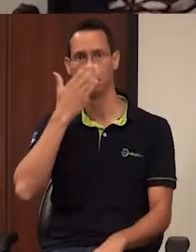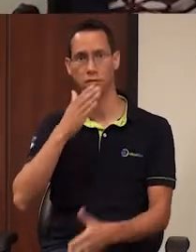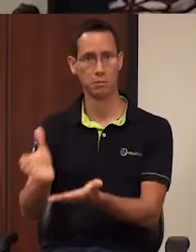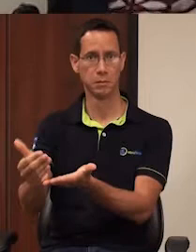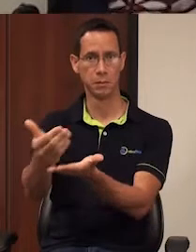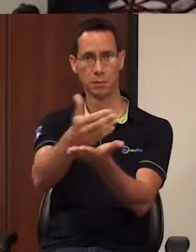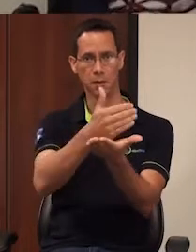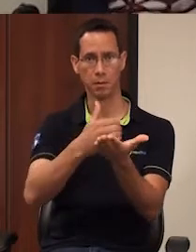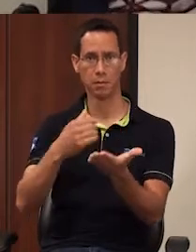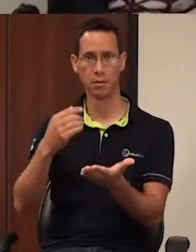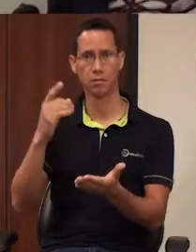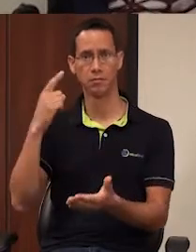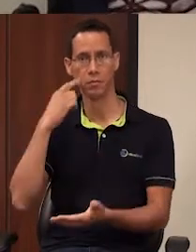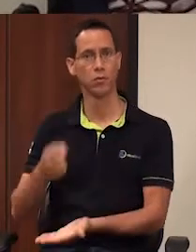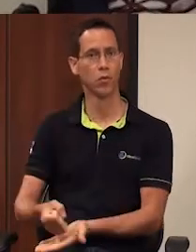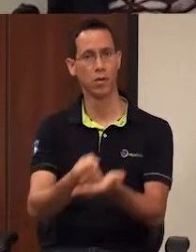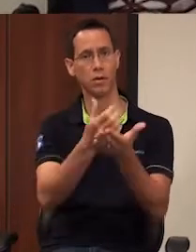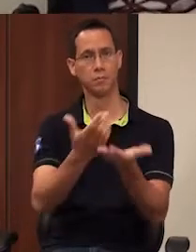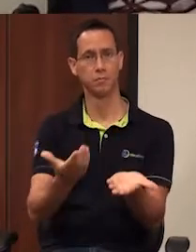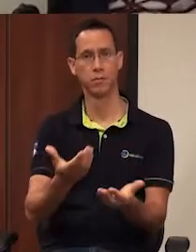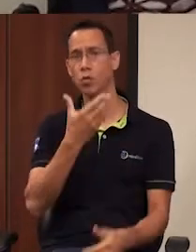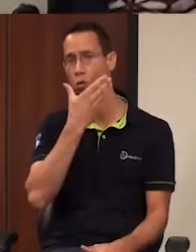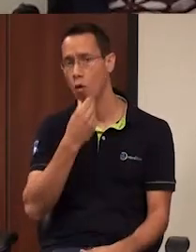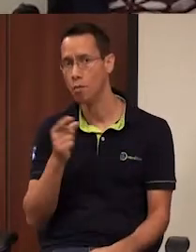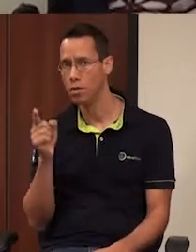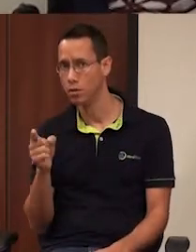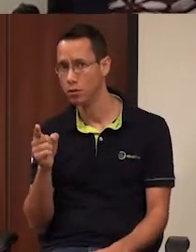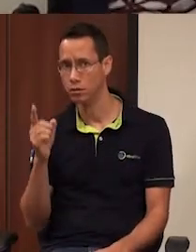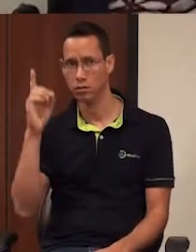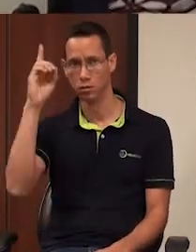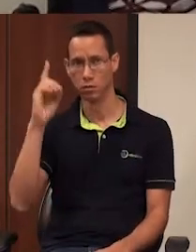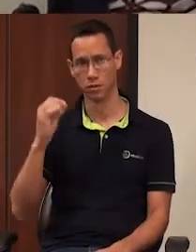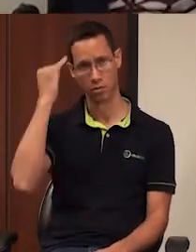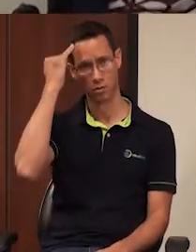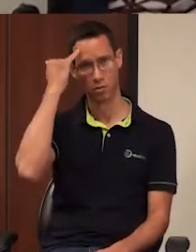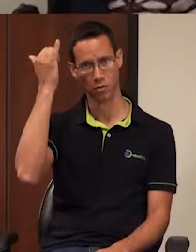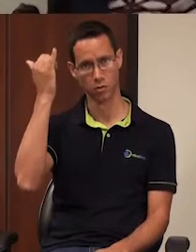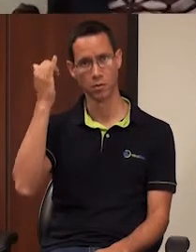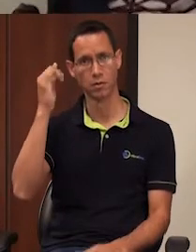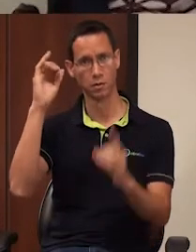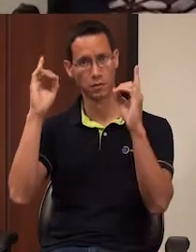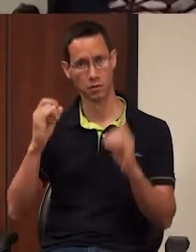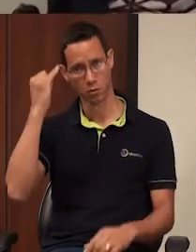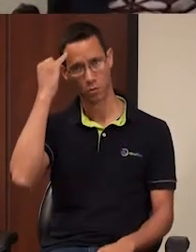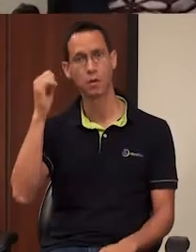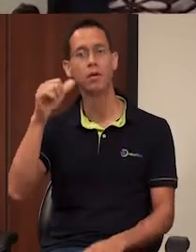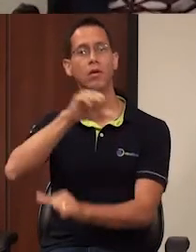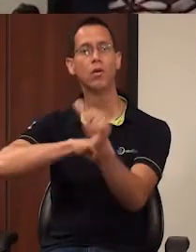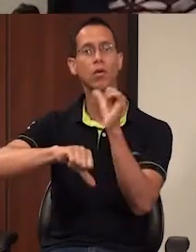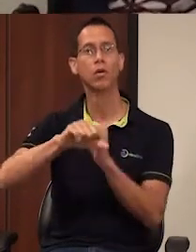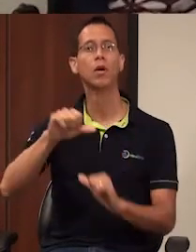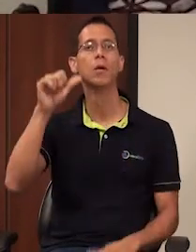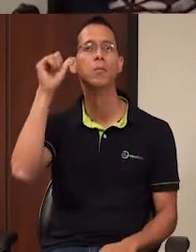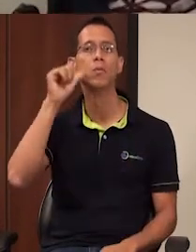financiou isso. Né? Agora, isso com o homem com deficiência intelectual e com a mulher com deficiência intelectual.